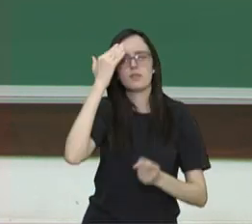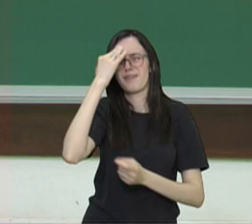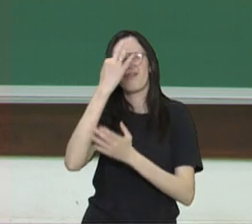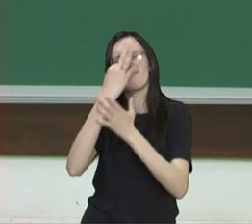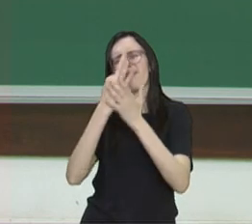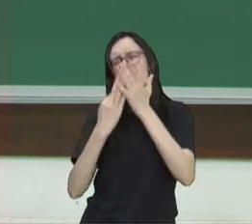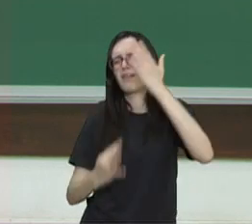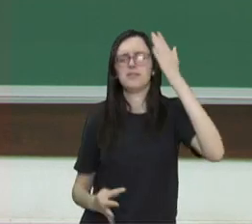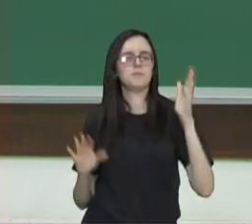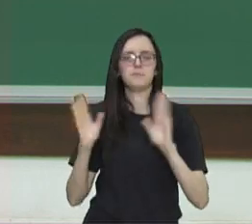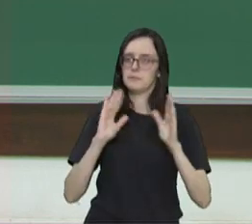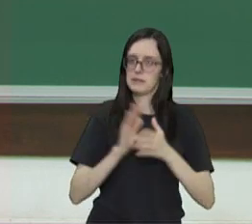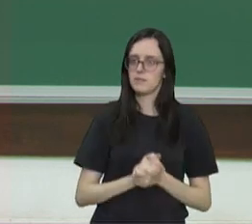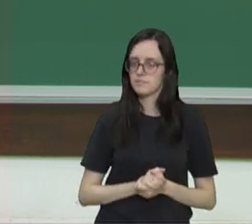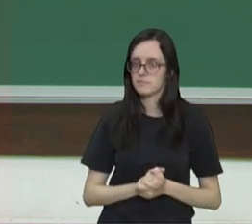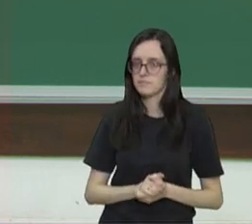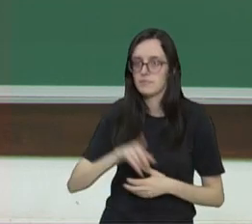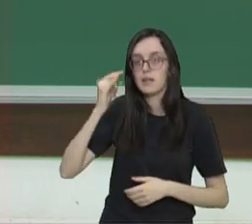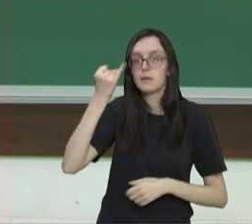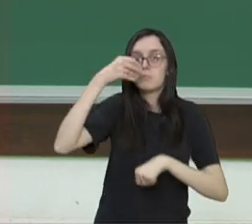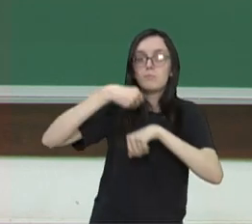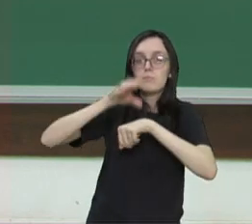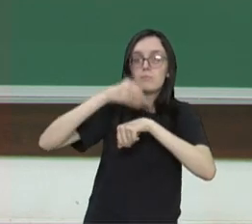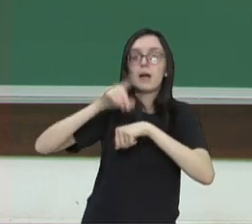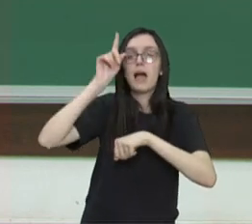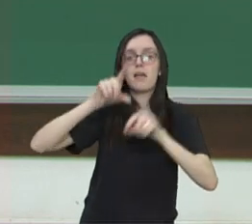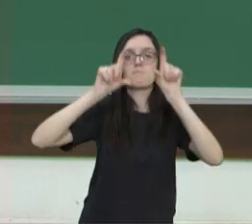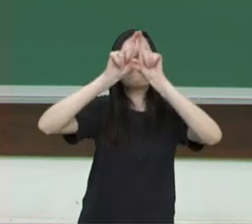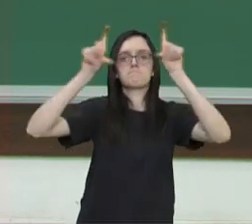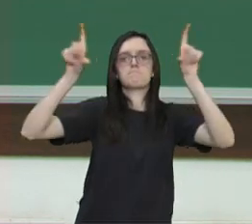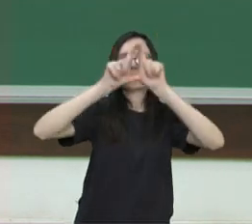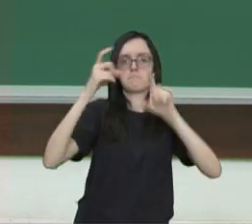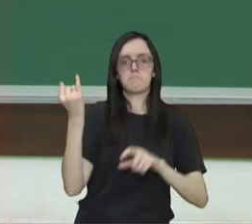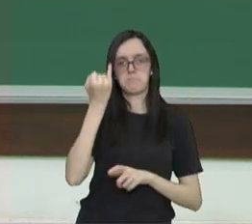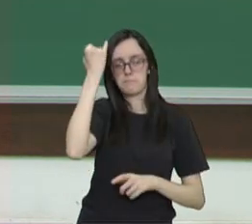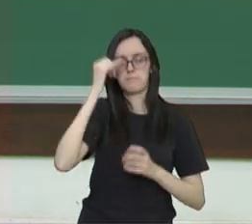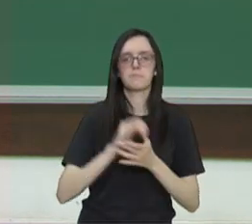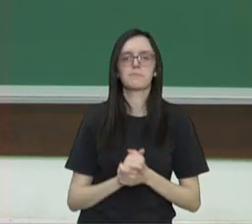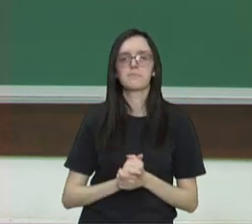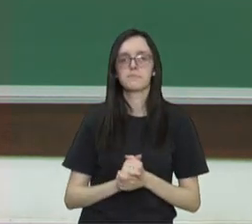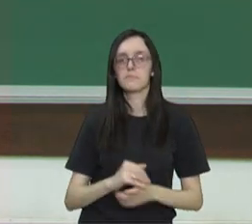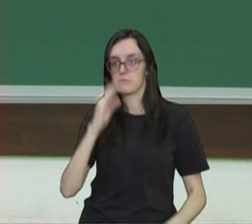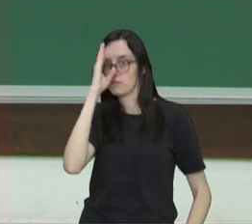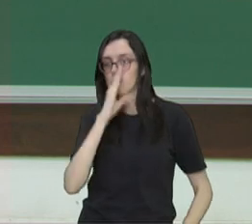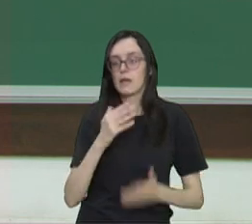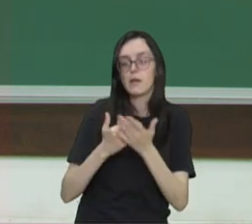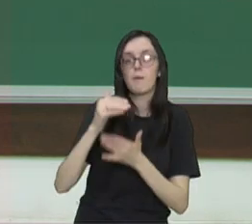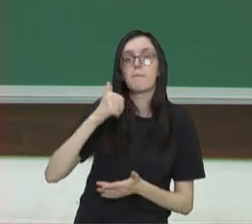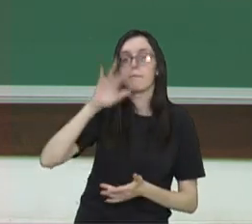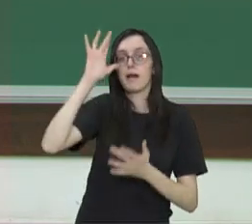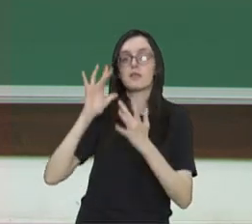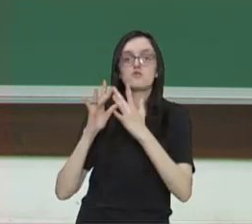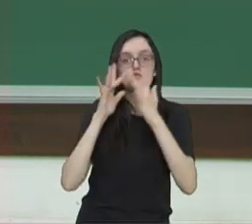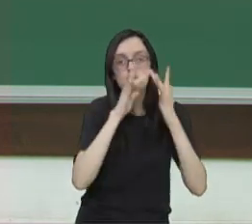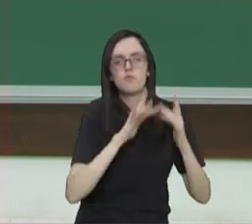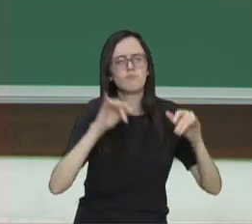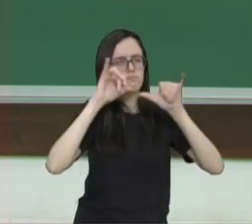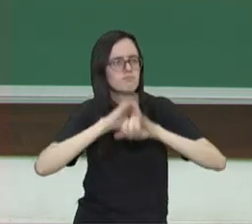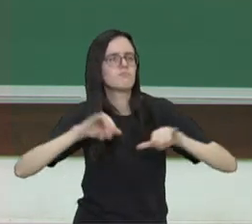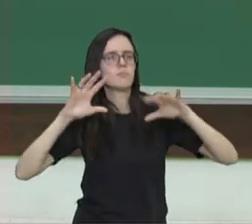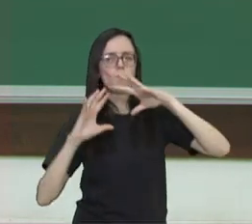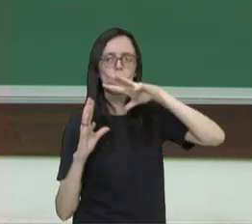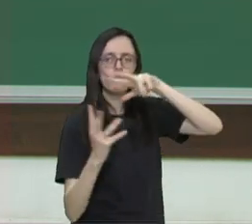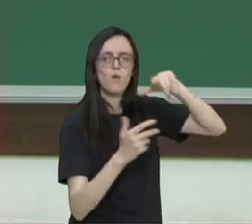longos. O destaque aí vai muito para as manchetes, então. Então, os brasileiros passaram a ter contato com notícias do mundo inteiro,